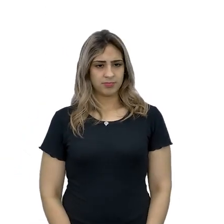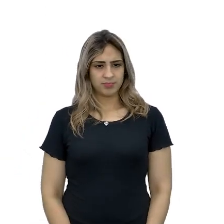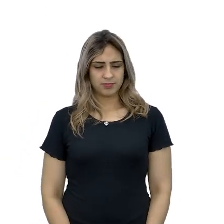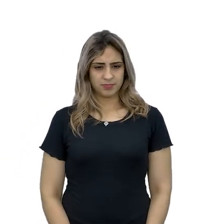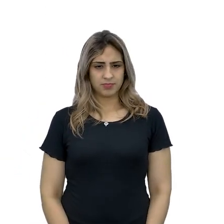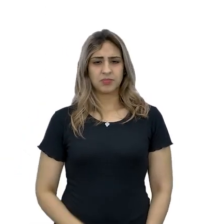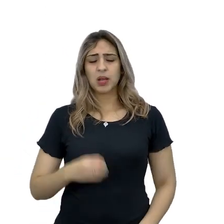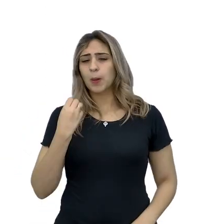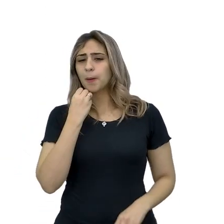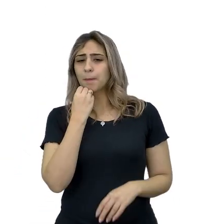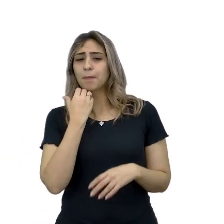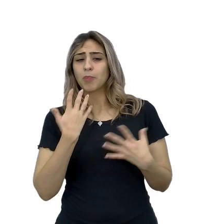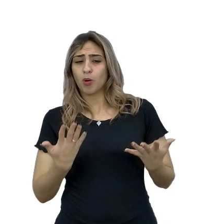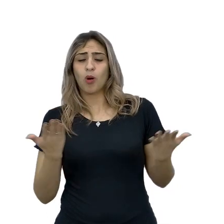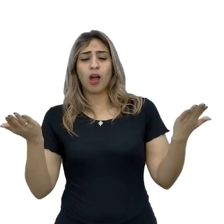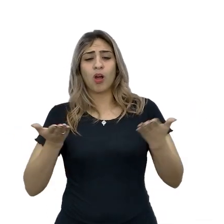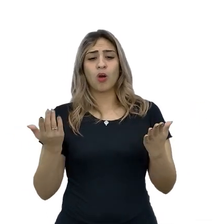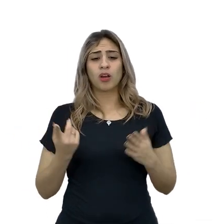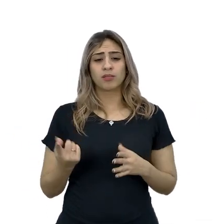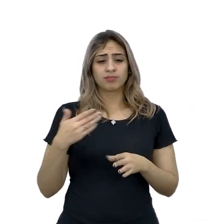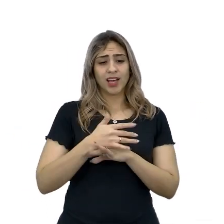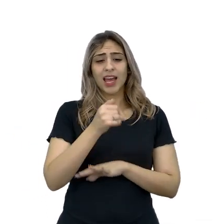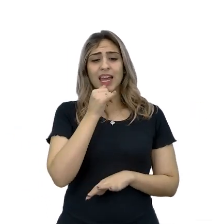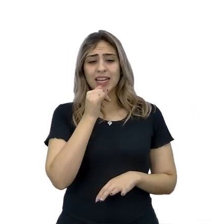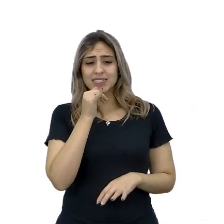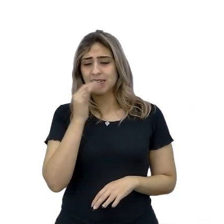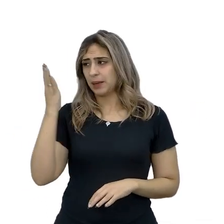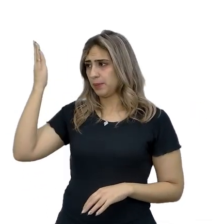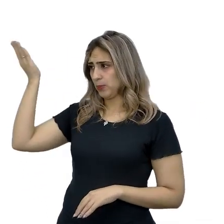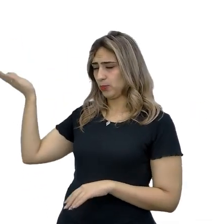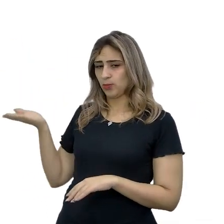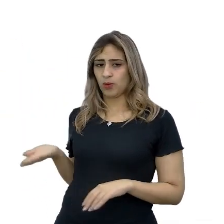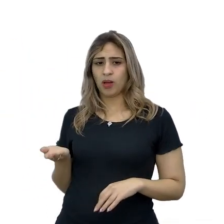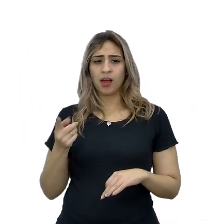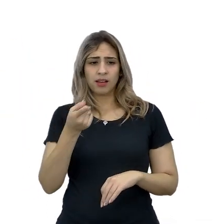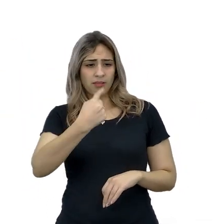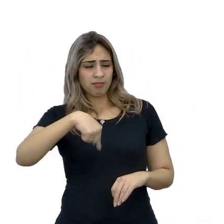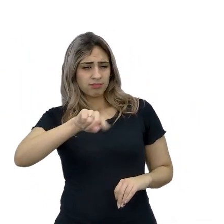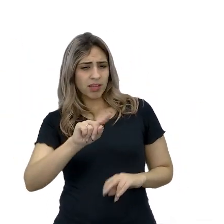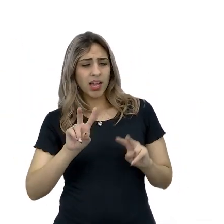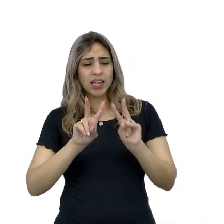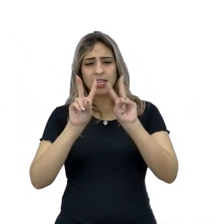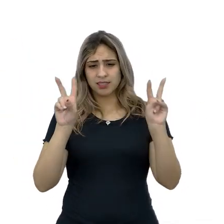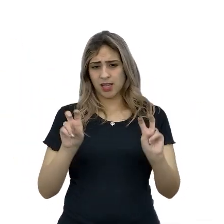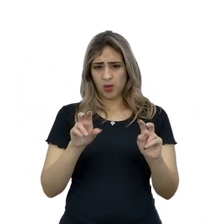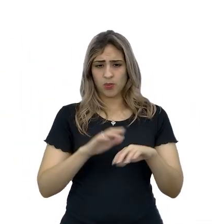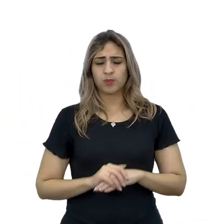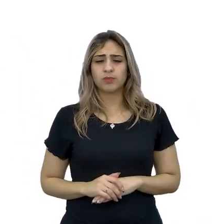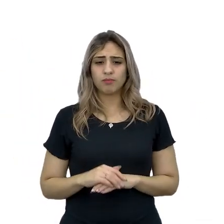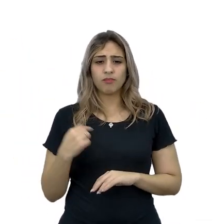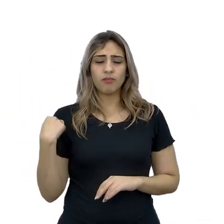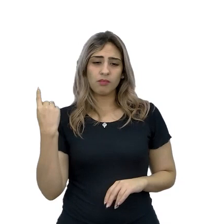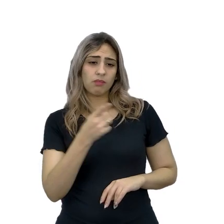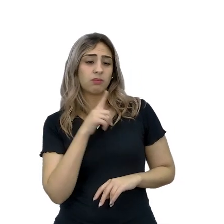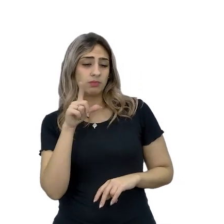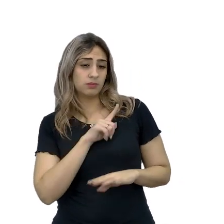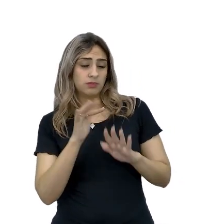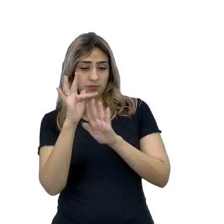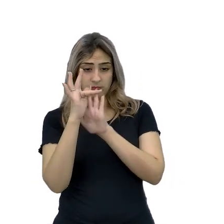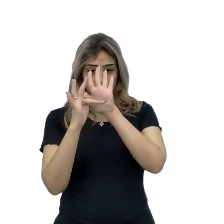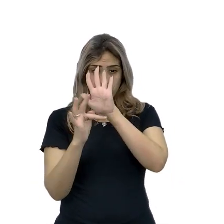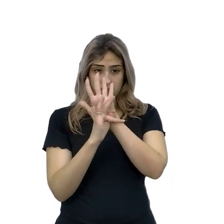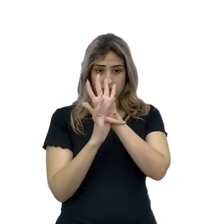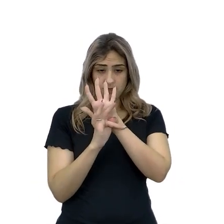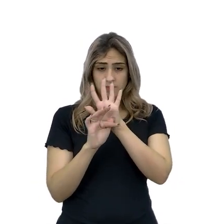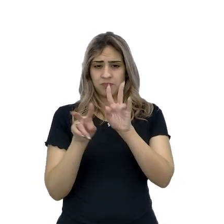Bom, e aí a gente vem para um exemplo, né? Um exemplo dessa questão. Então, aí a gente tem um texto que